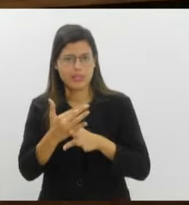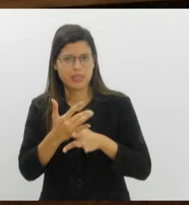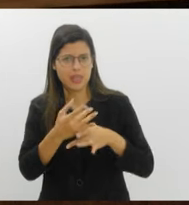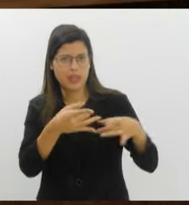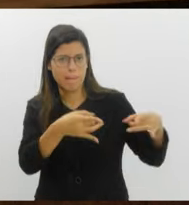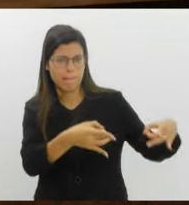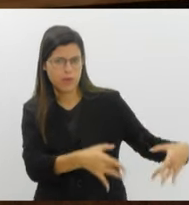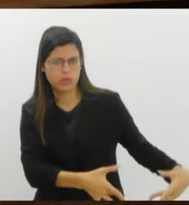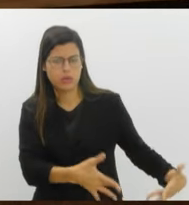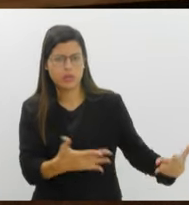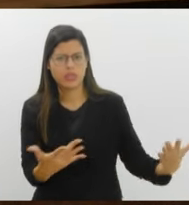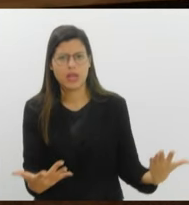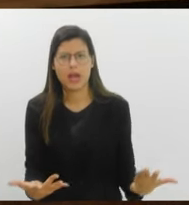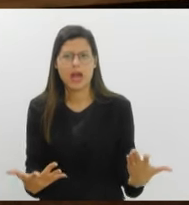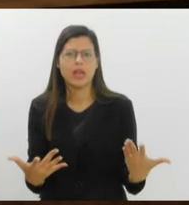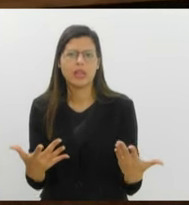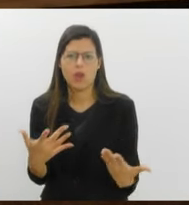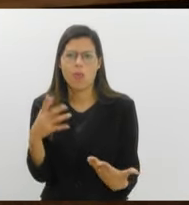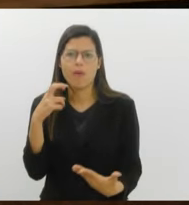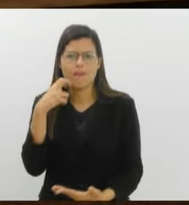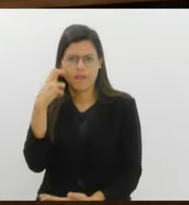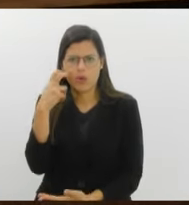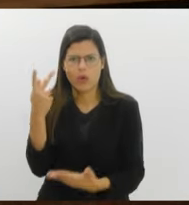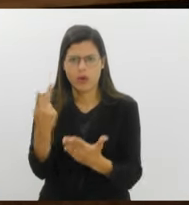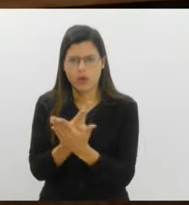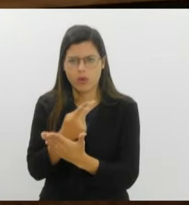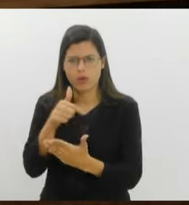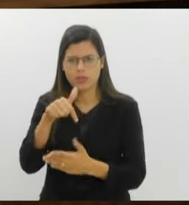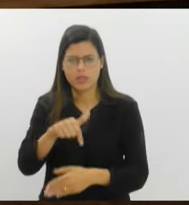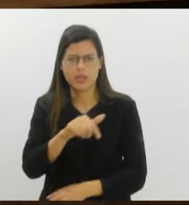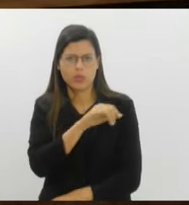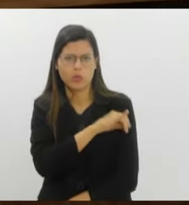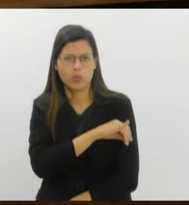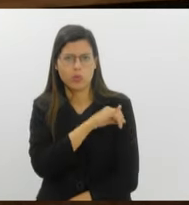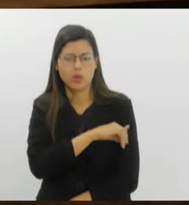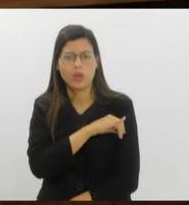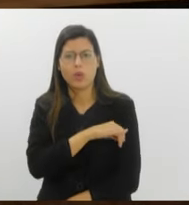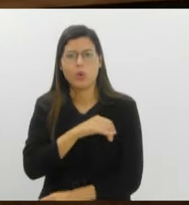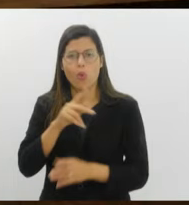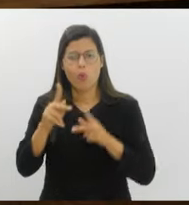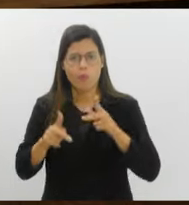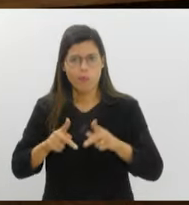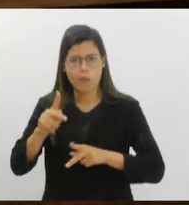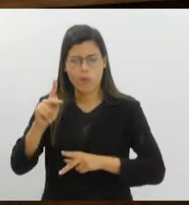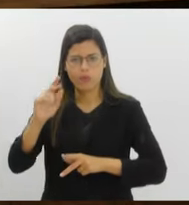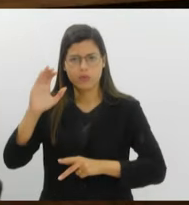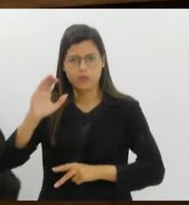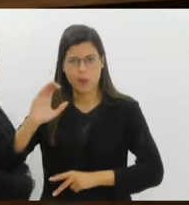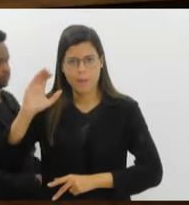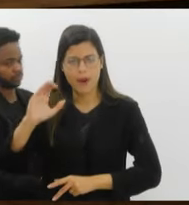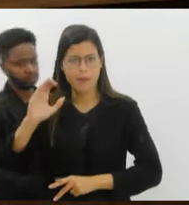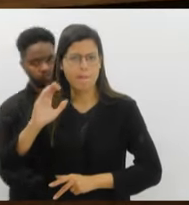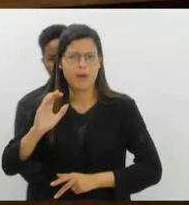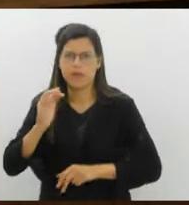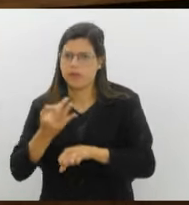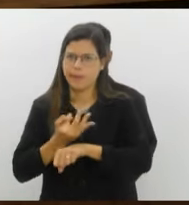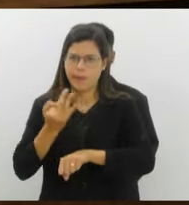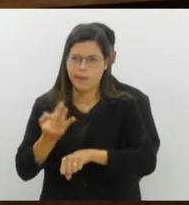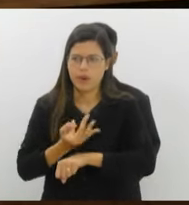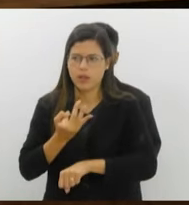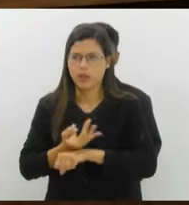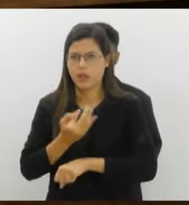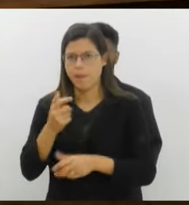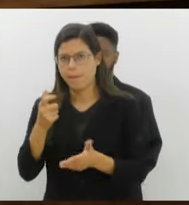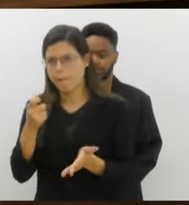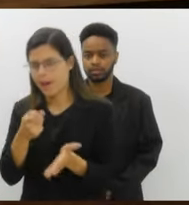é vexatório o que acontece no Rio de Janeiro, a população de Copacabana não aguenta mais a covardia de ter que pagar altos IPTUs